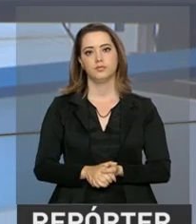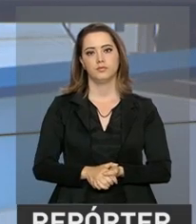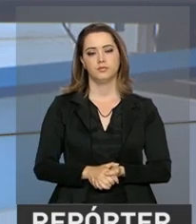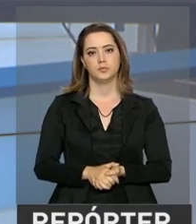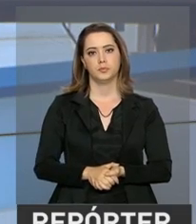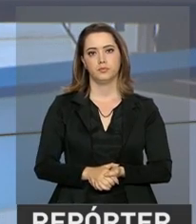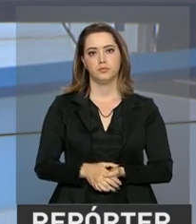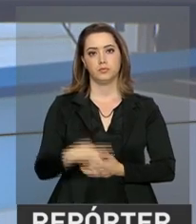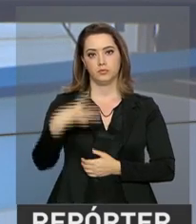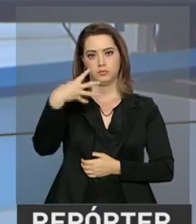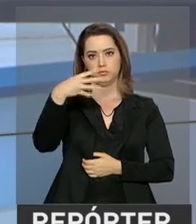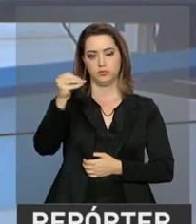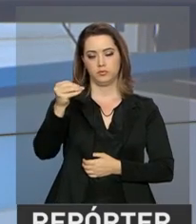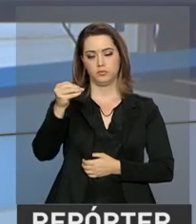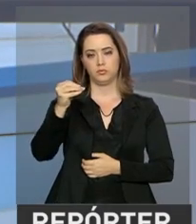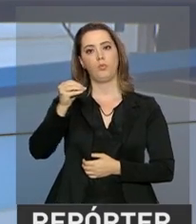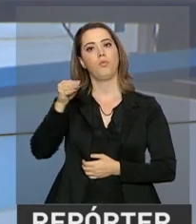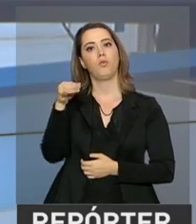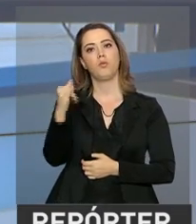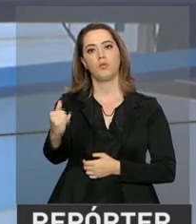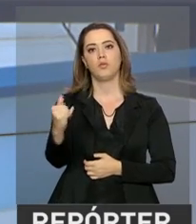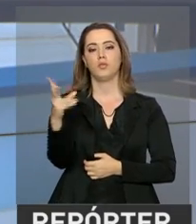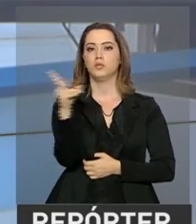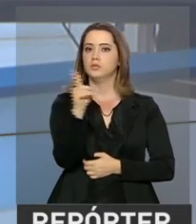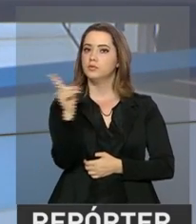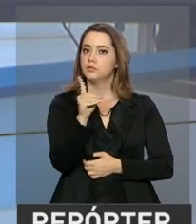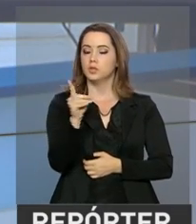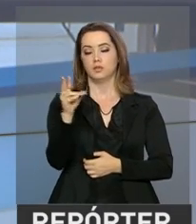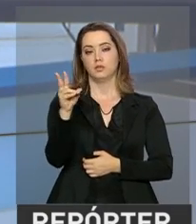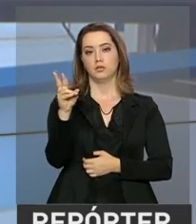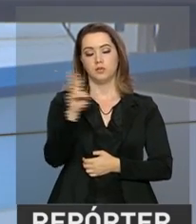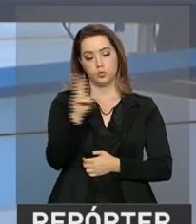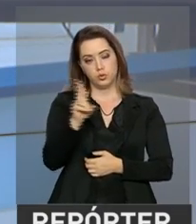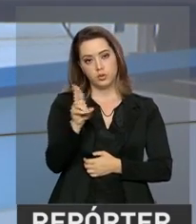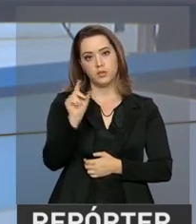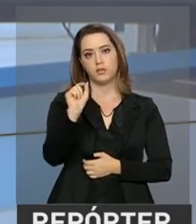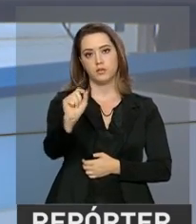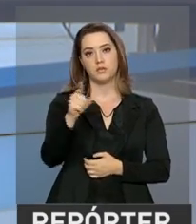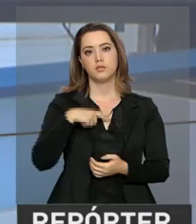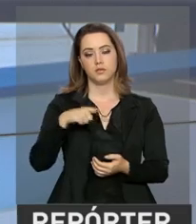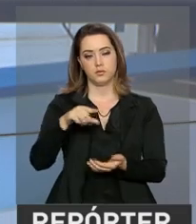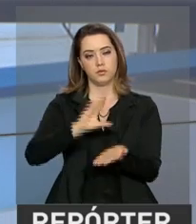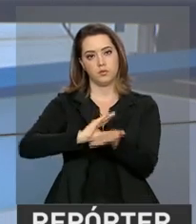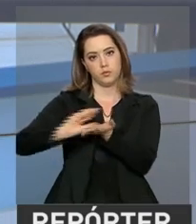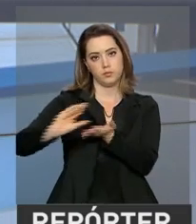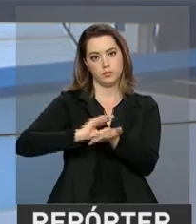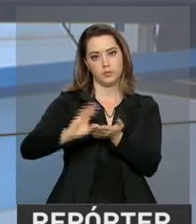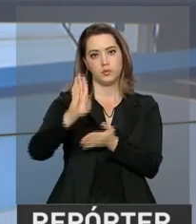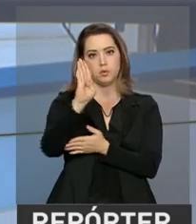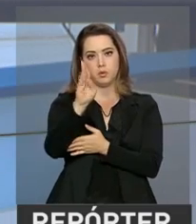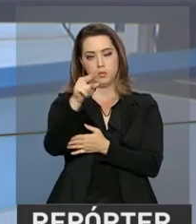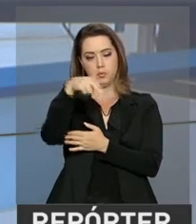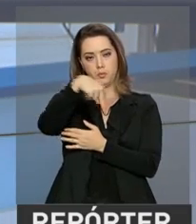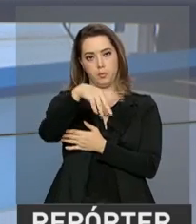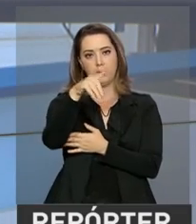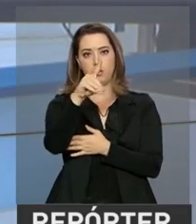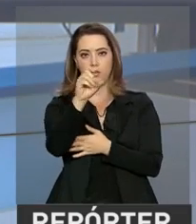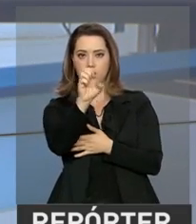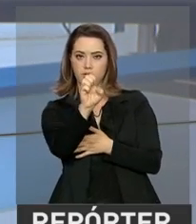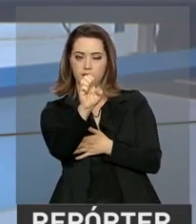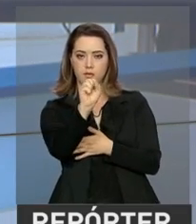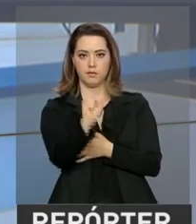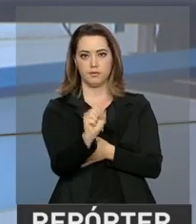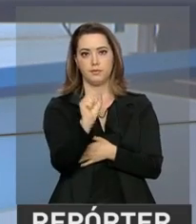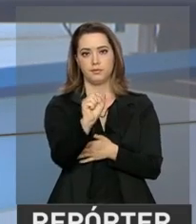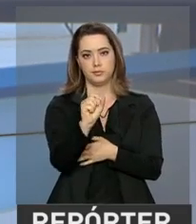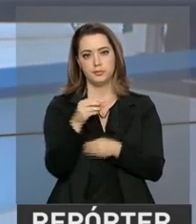40 bilhões de reais. Esse foi o valor liberado no primeiro semestre do ano pelo BNDES, o Banco Nacional de Desenvolvimento